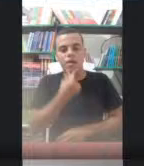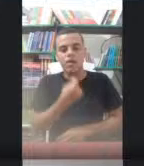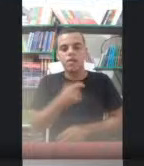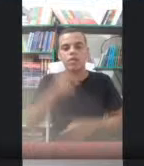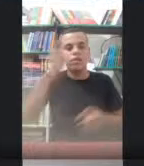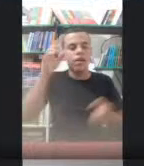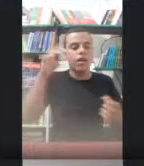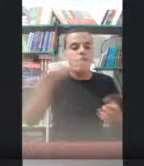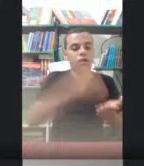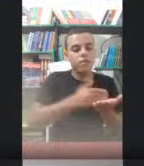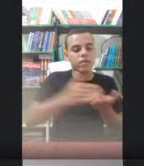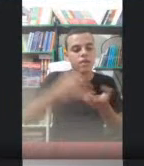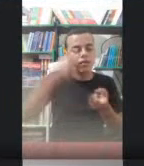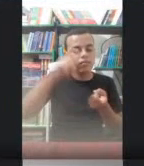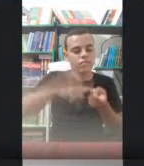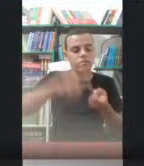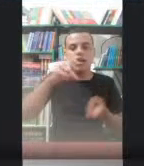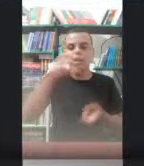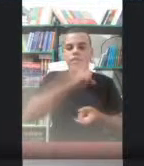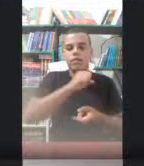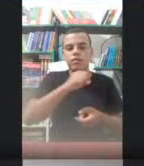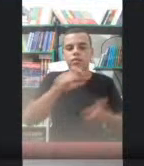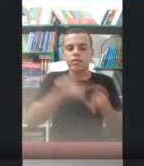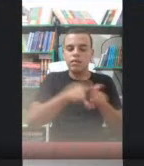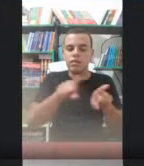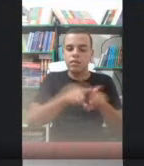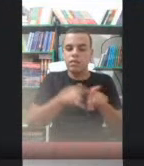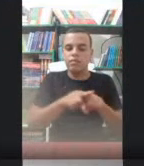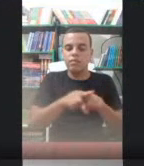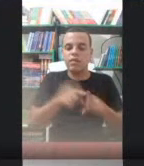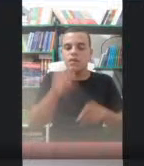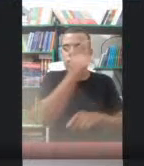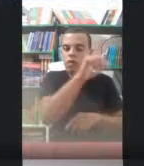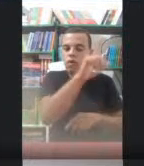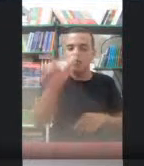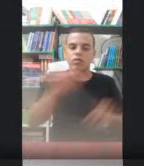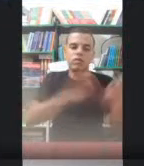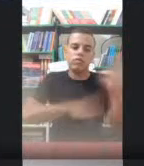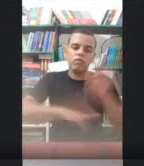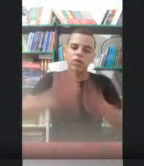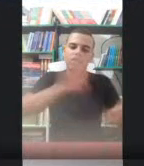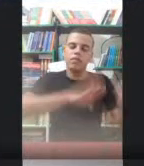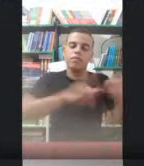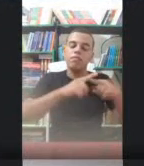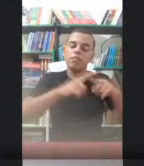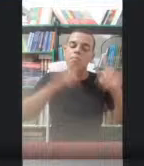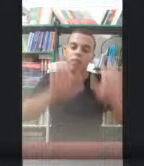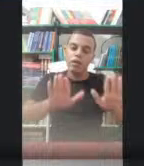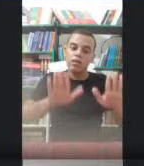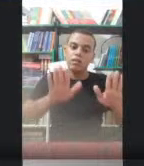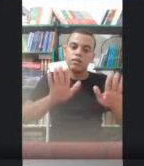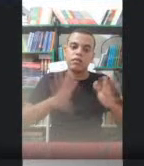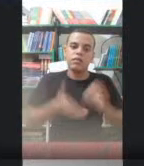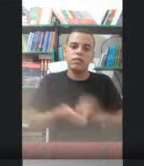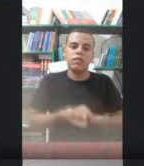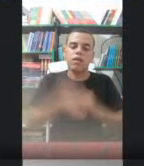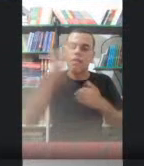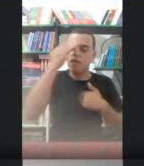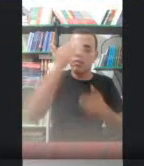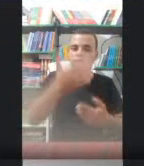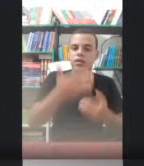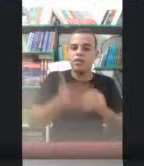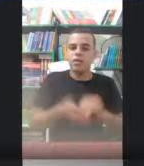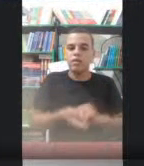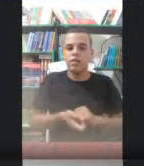tratamento com as doses necessárias de penicilina e os outros cuidados associados. Mas, obrigado, Isabel, pela pergunta. Neila e